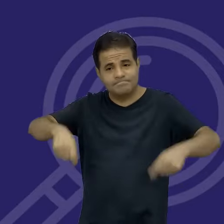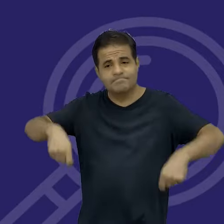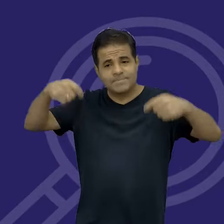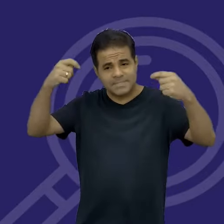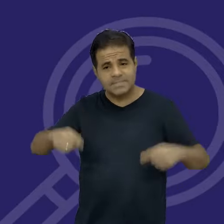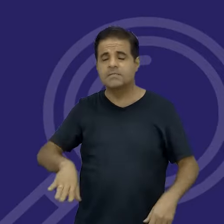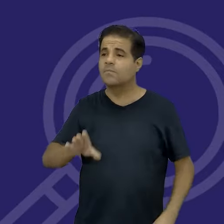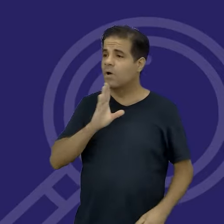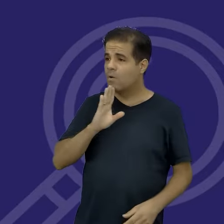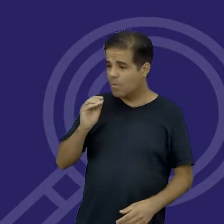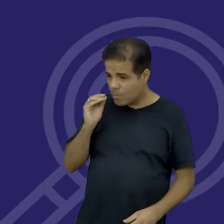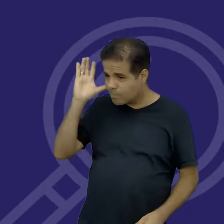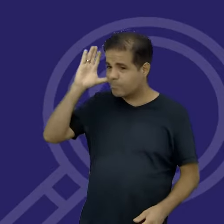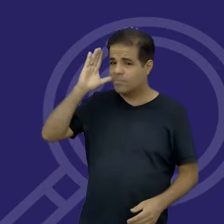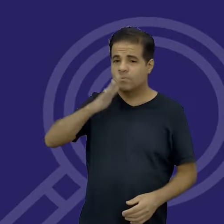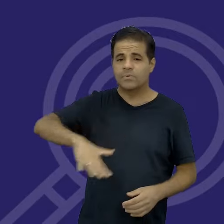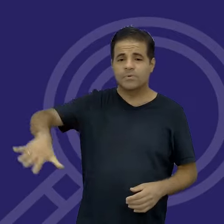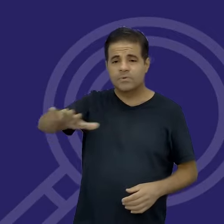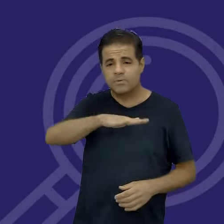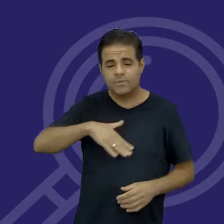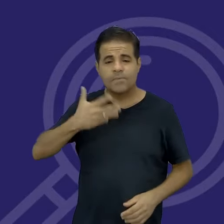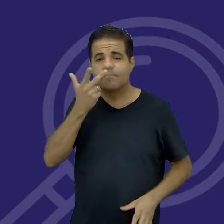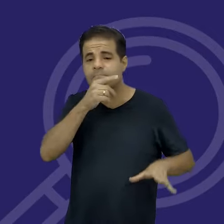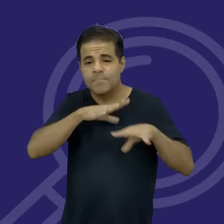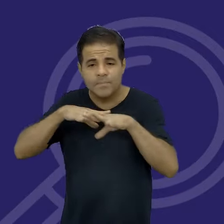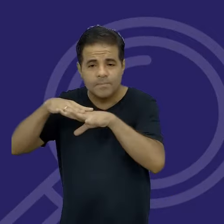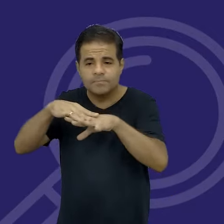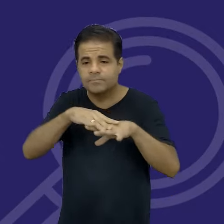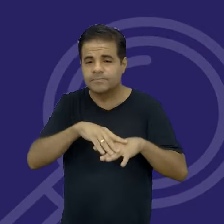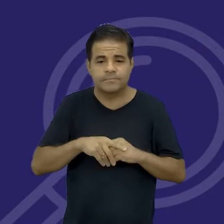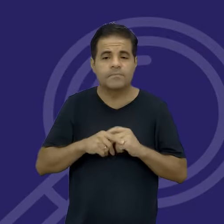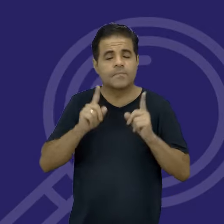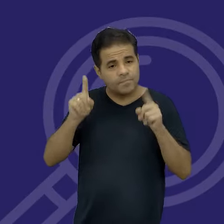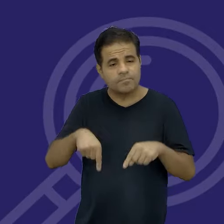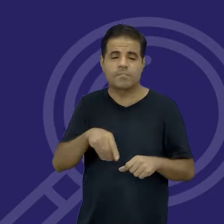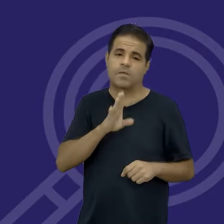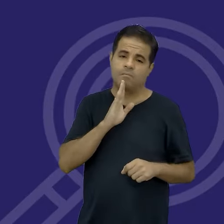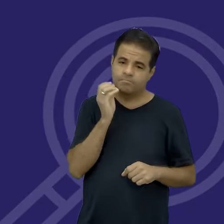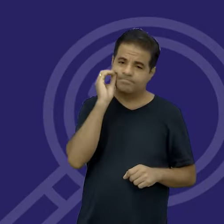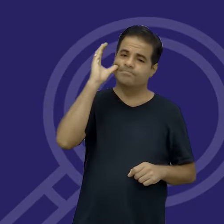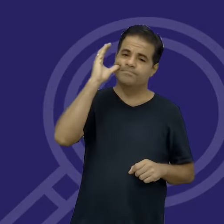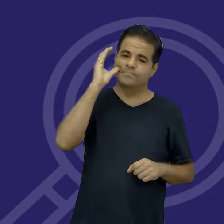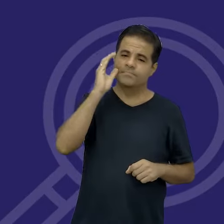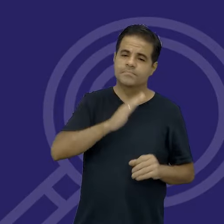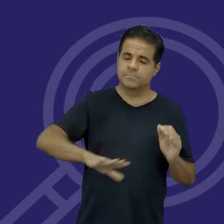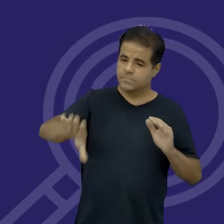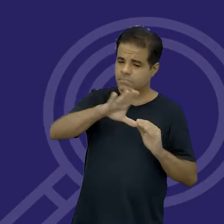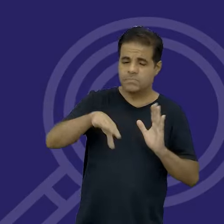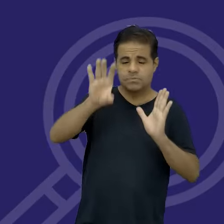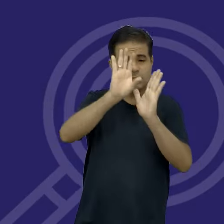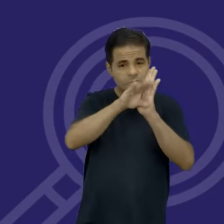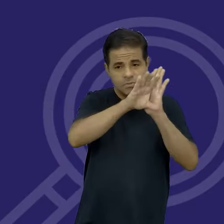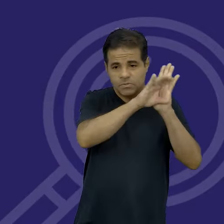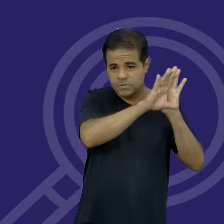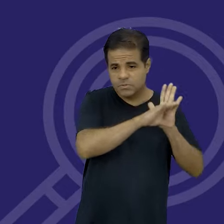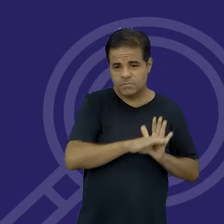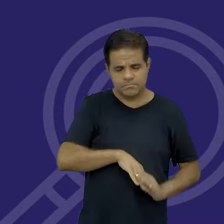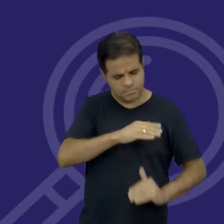de conhecer os conhecimentos matemáticos, né, conhecer esses conceitos, conhecer